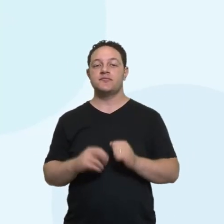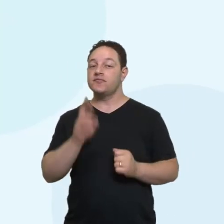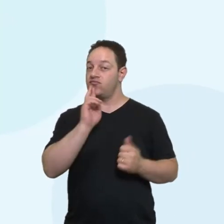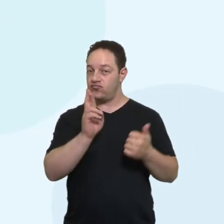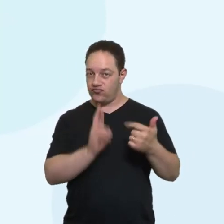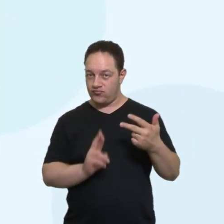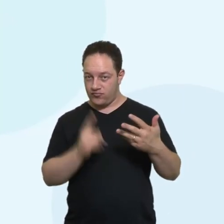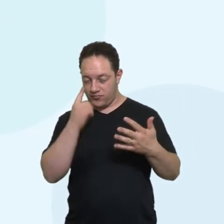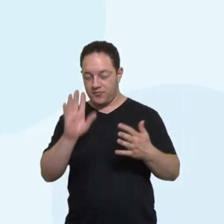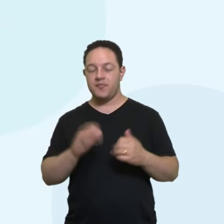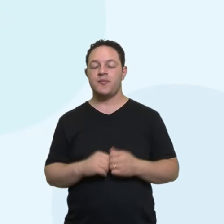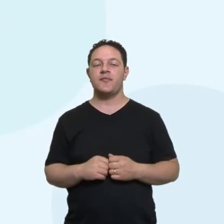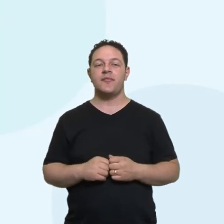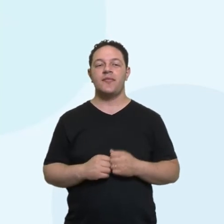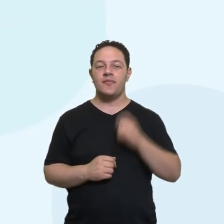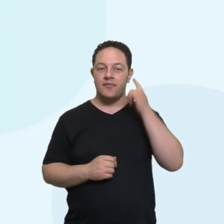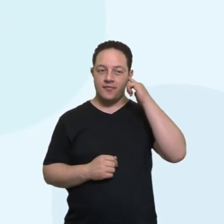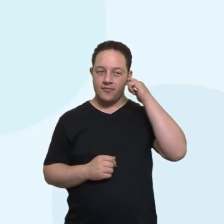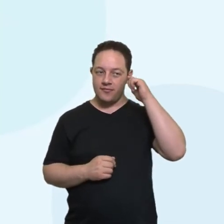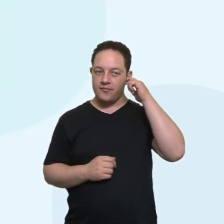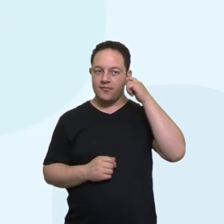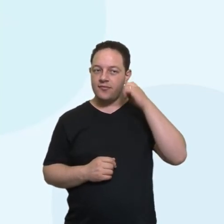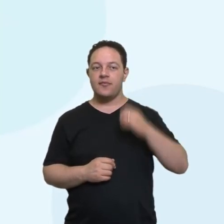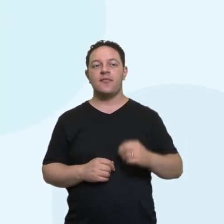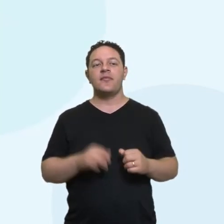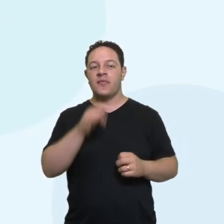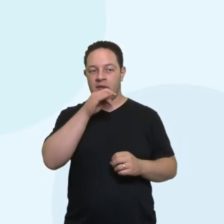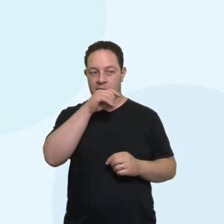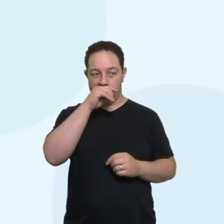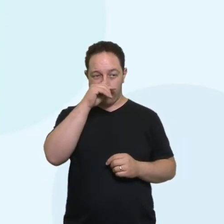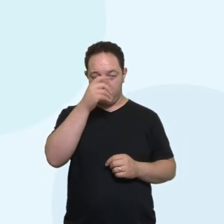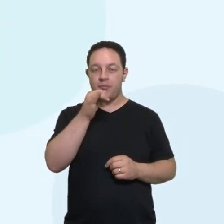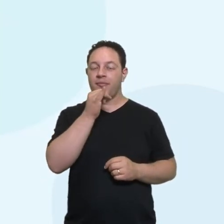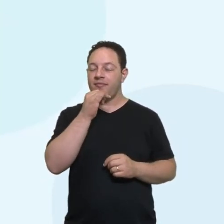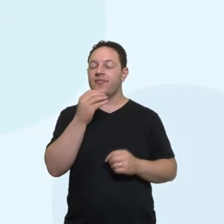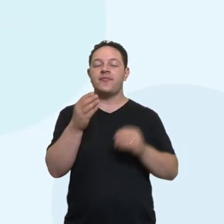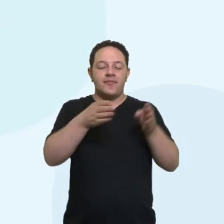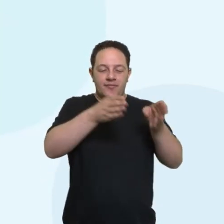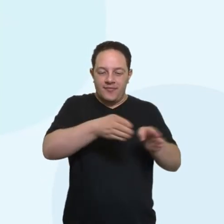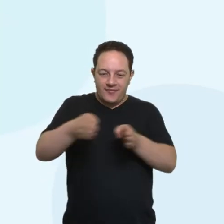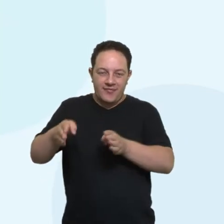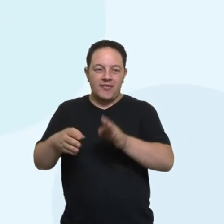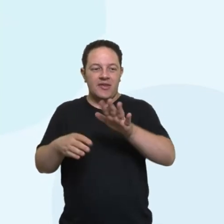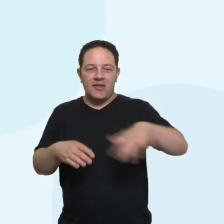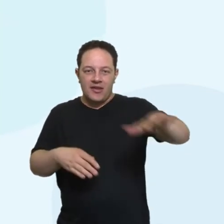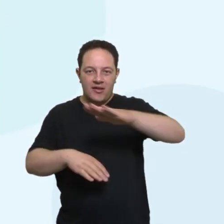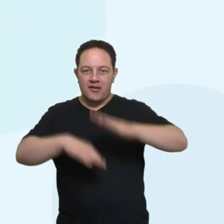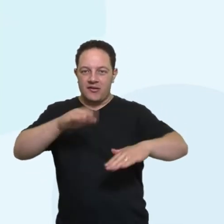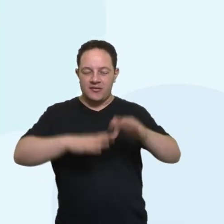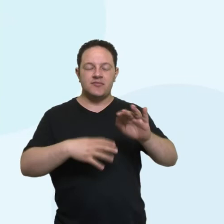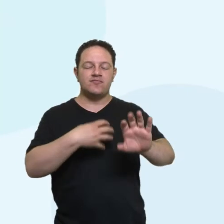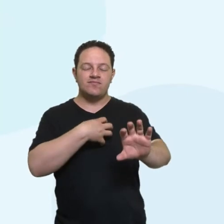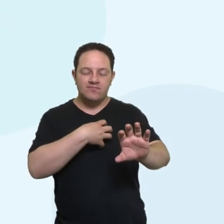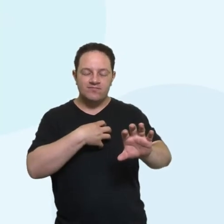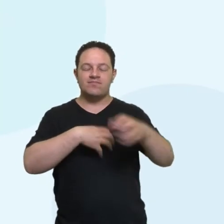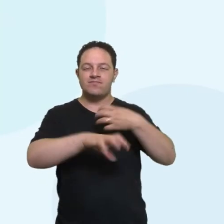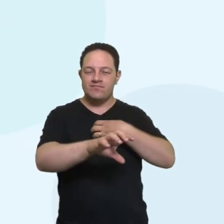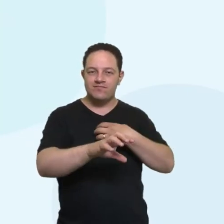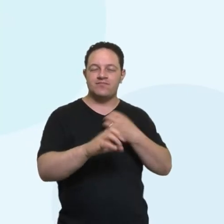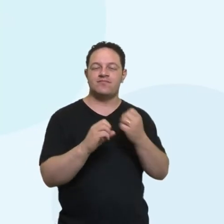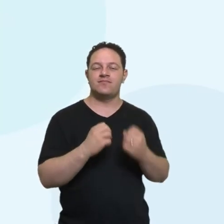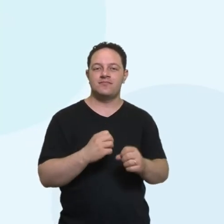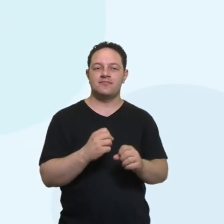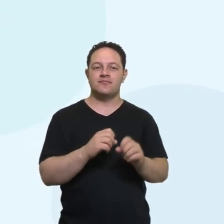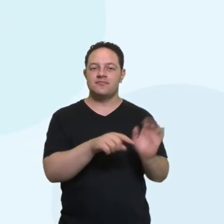aquilo que o modelo organizativo das competências socioemocionais deu 37 por cento né que